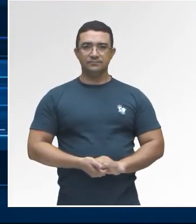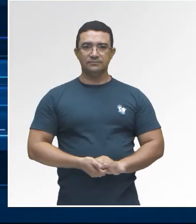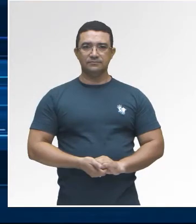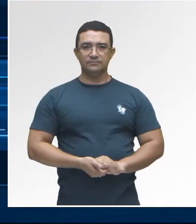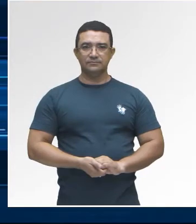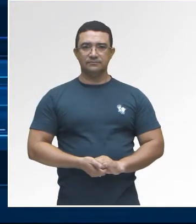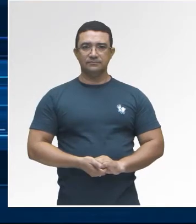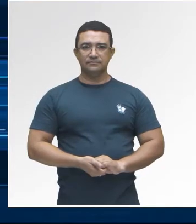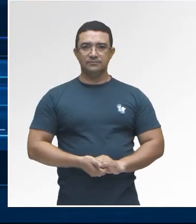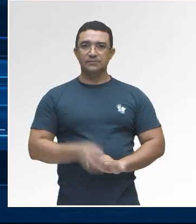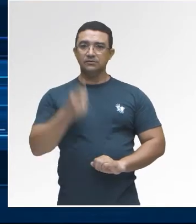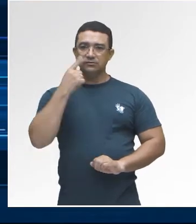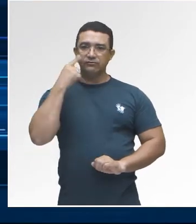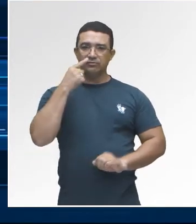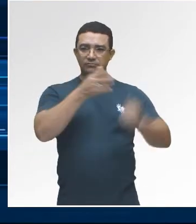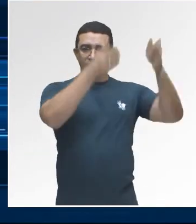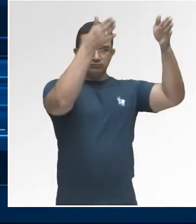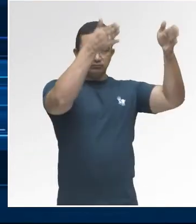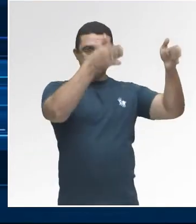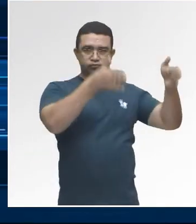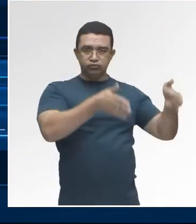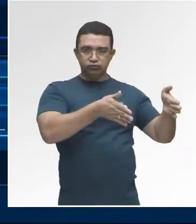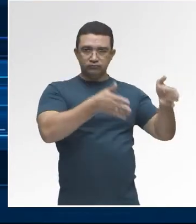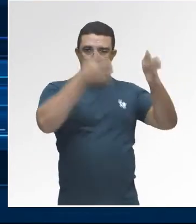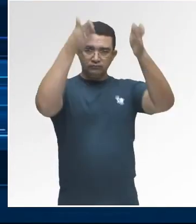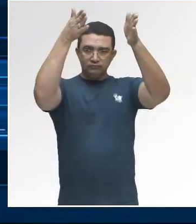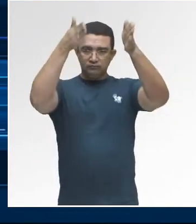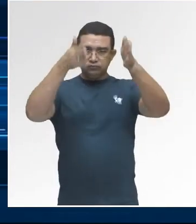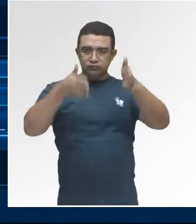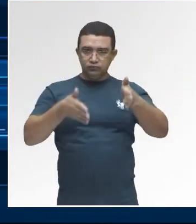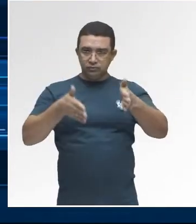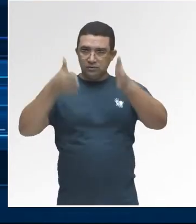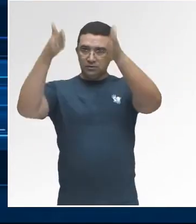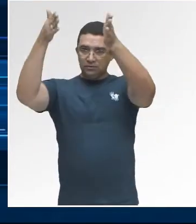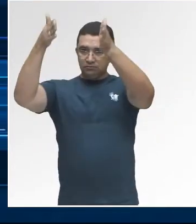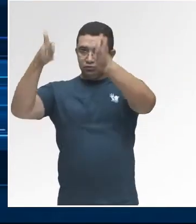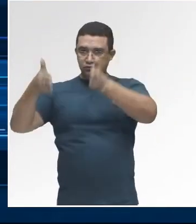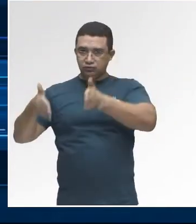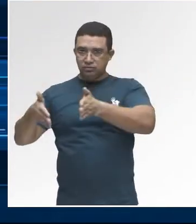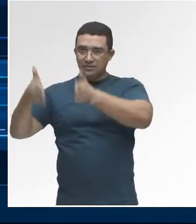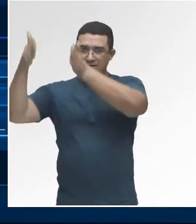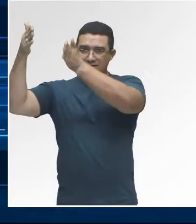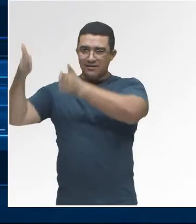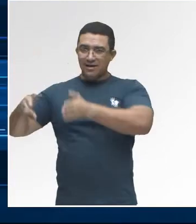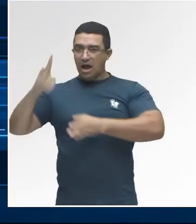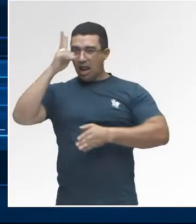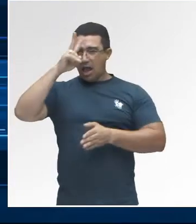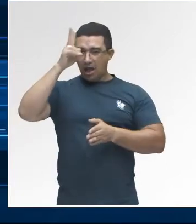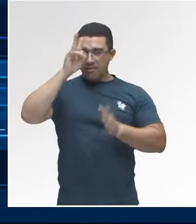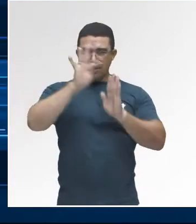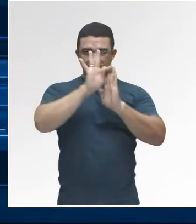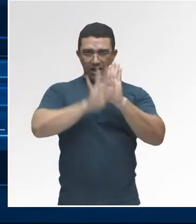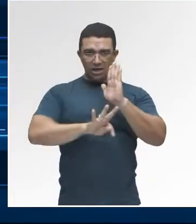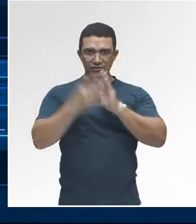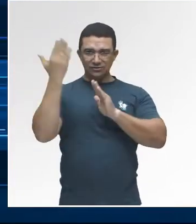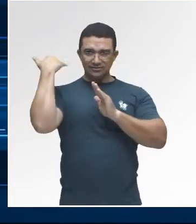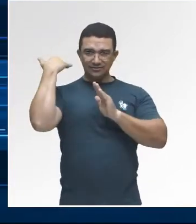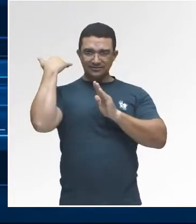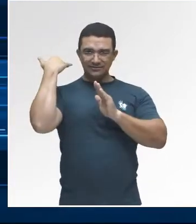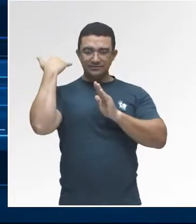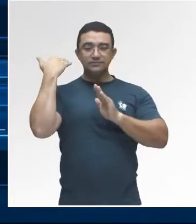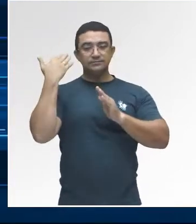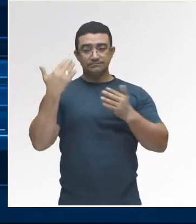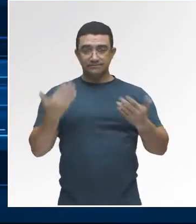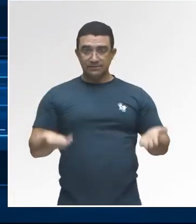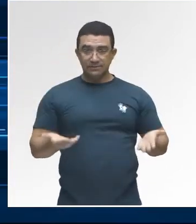esses tanks, não é? Essas imagens que estão relacionadas com aquele texto lá do começo, né? Que eu mostrei para